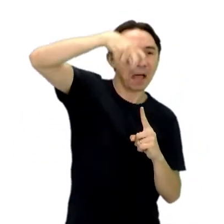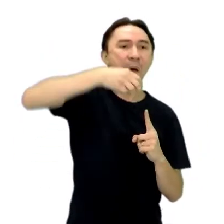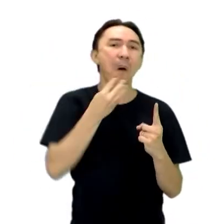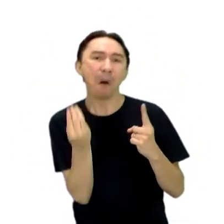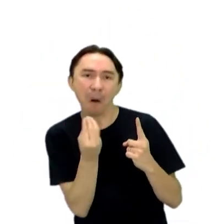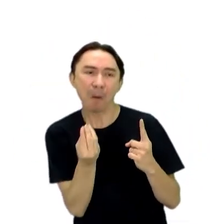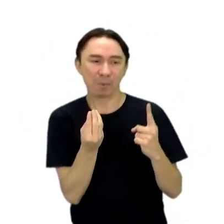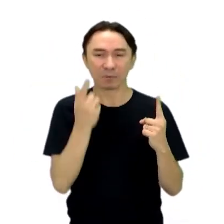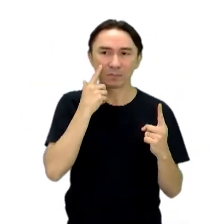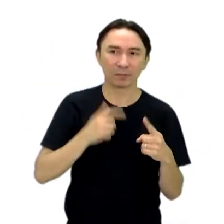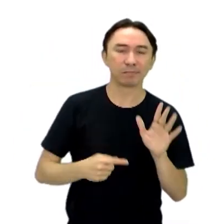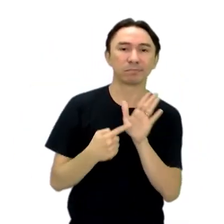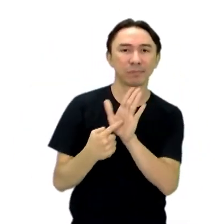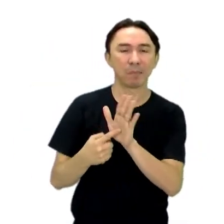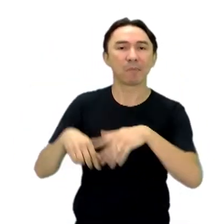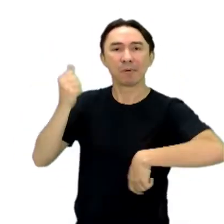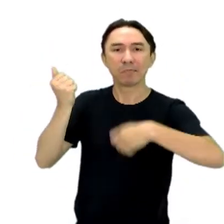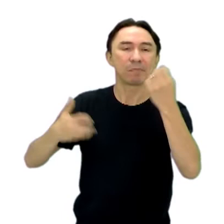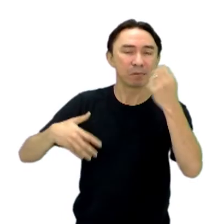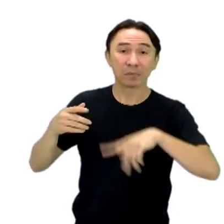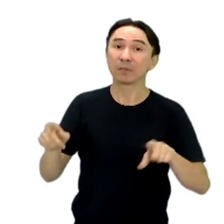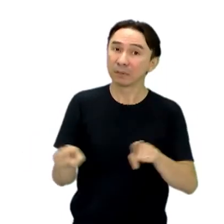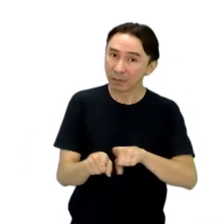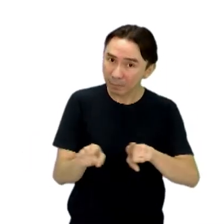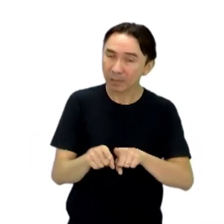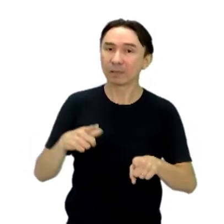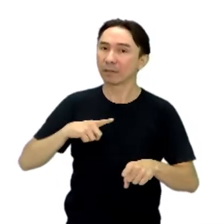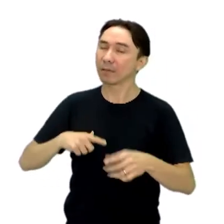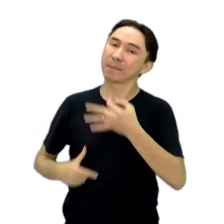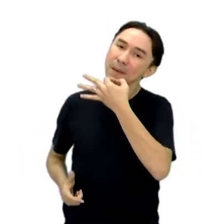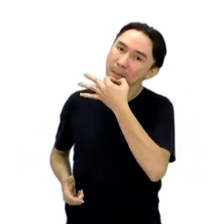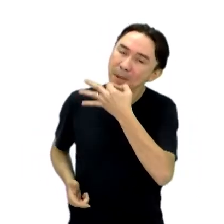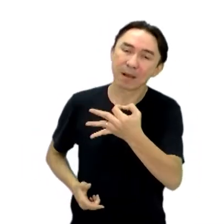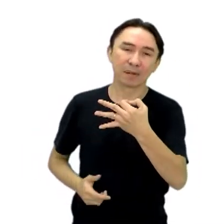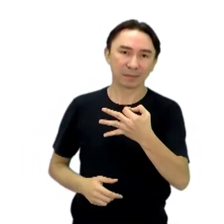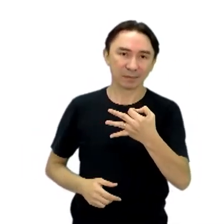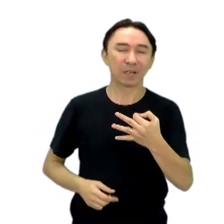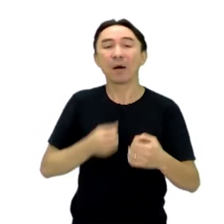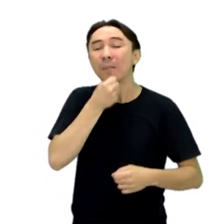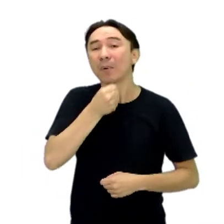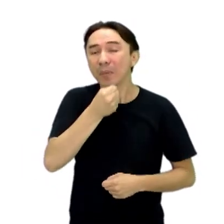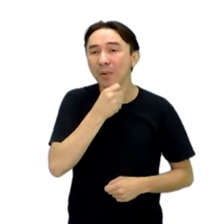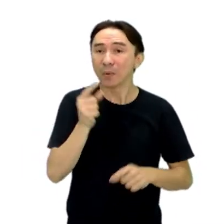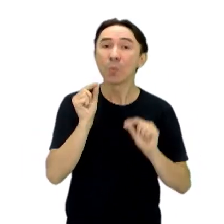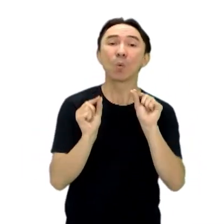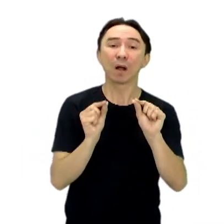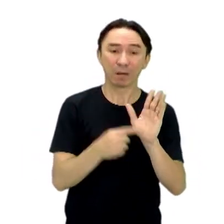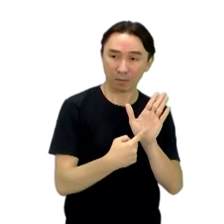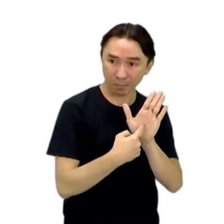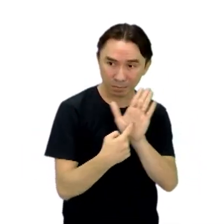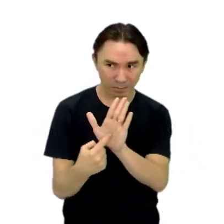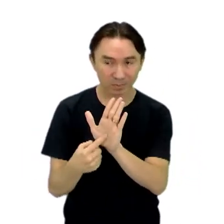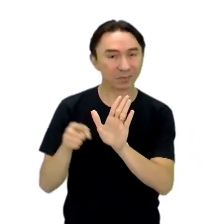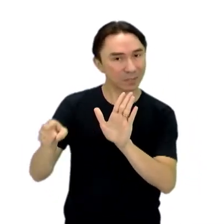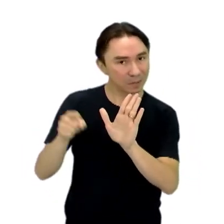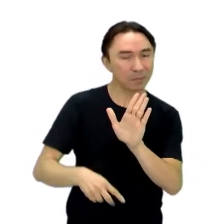lado opinativo. O que a reportagem pretende? Apresentar um fato e fazer o leitor